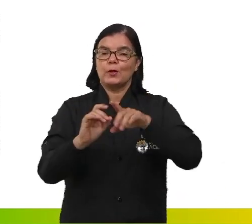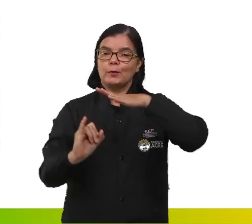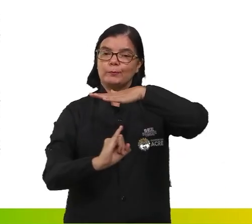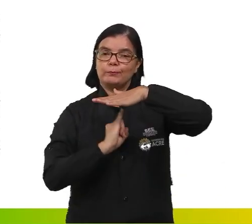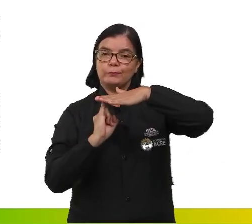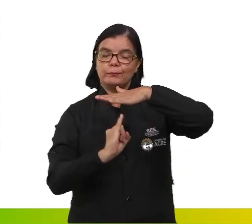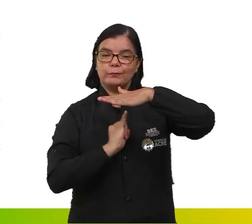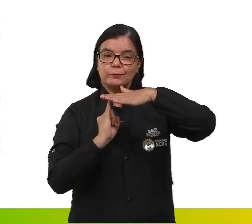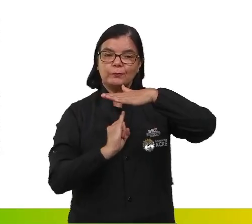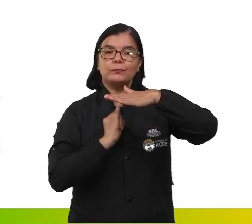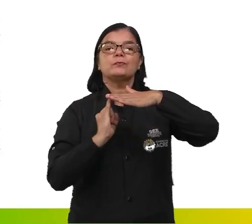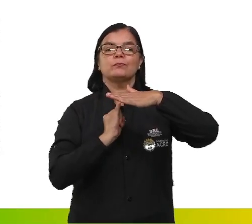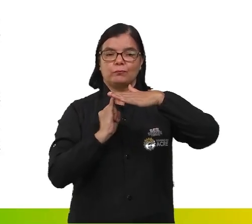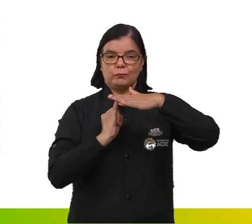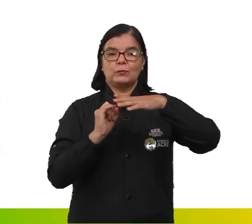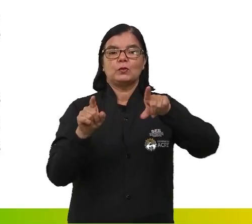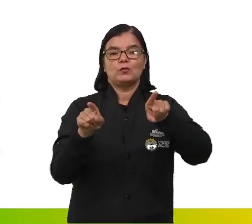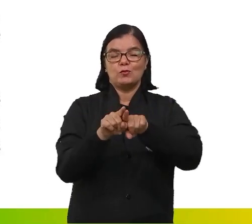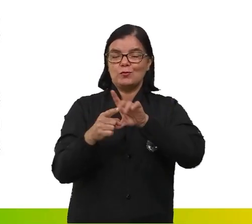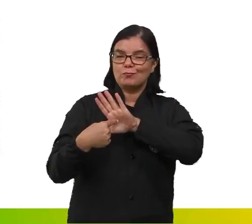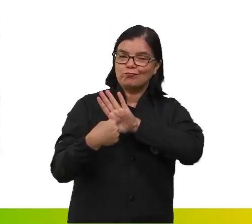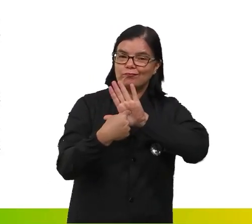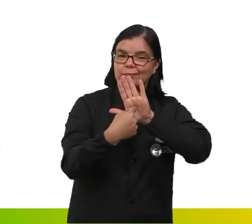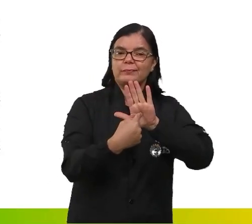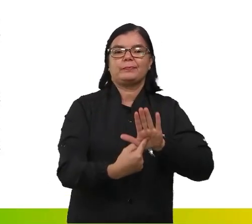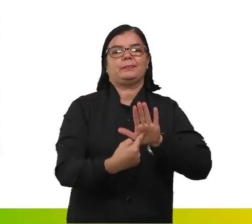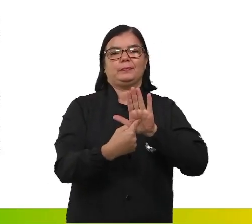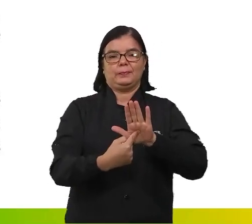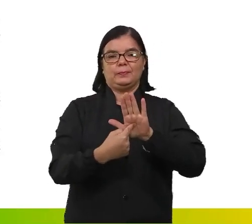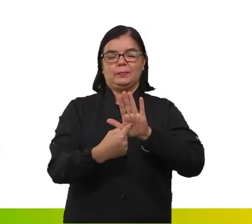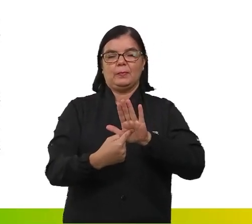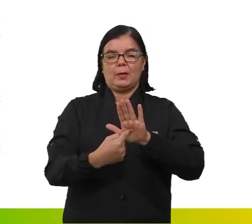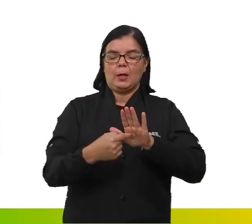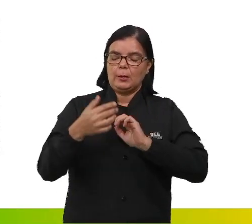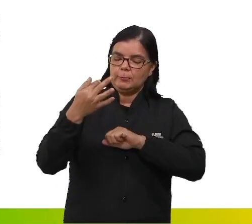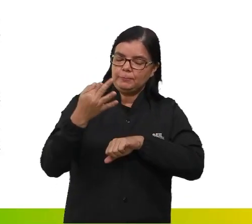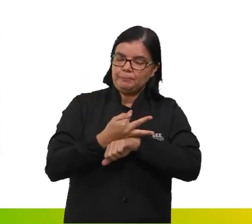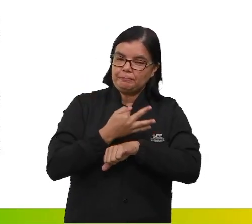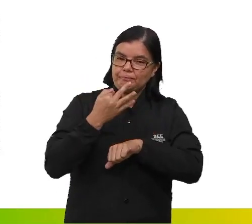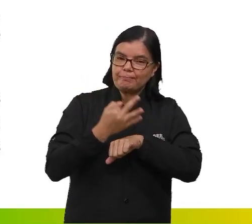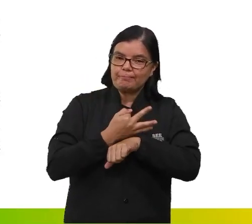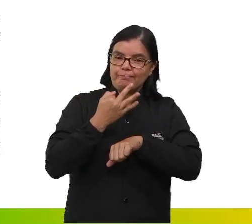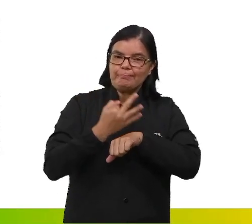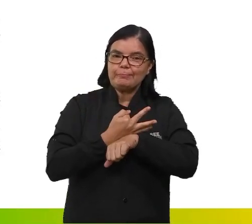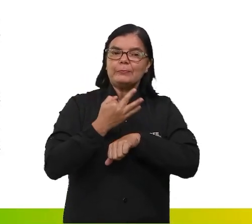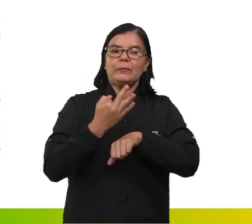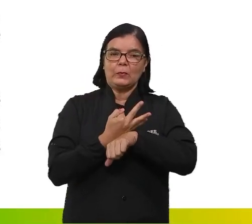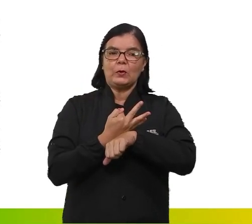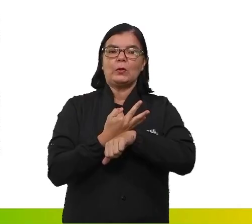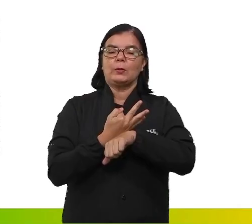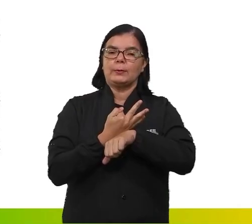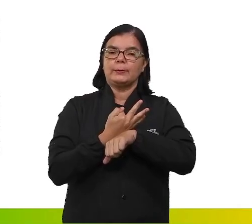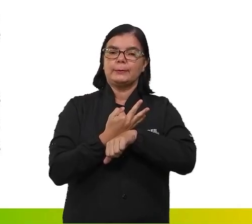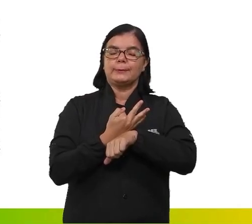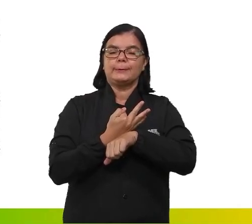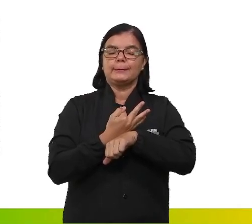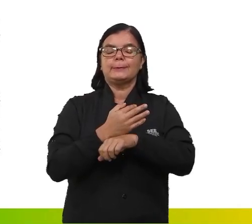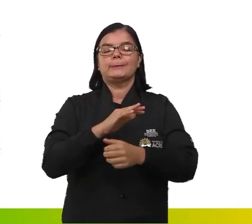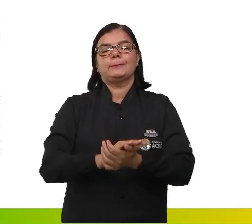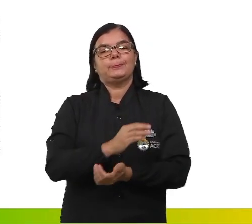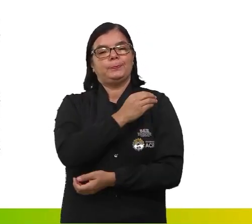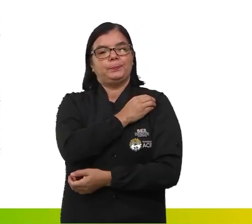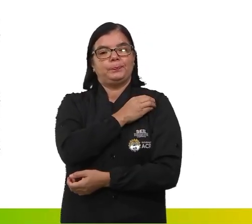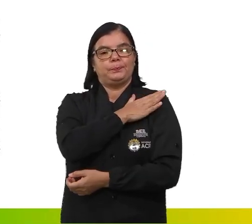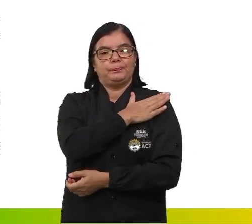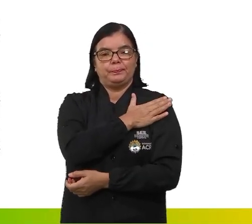profissional e maior exposição à informalidade, evidenciando a persistência